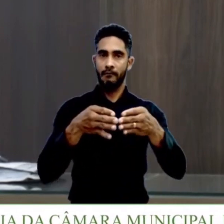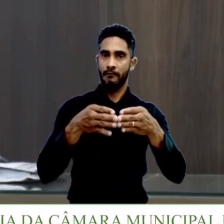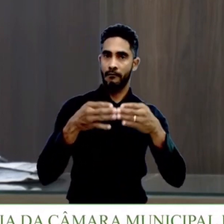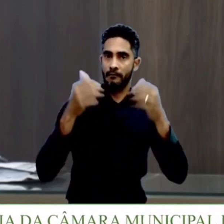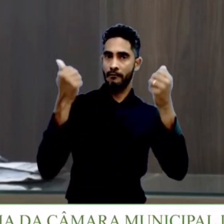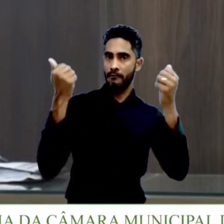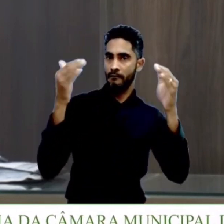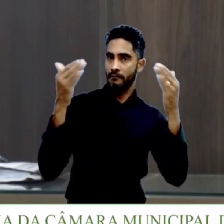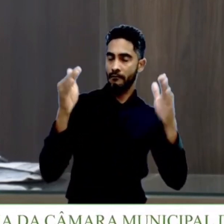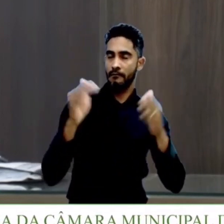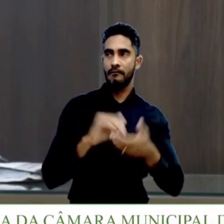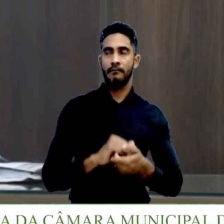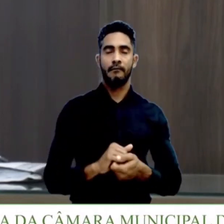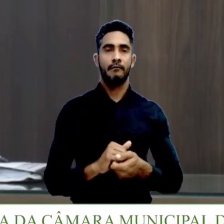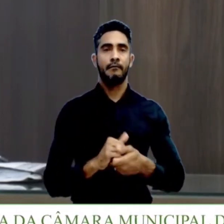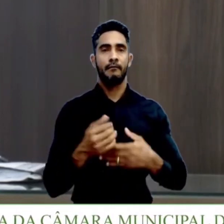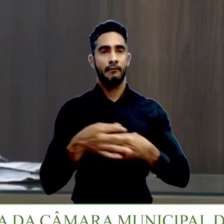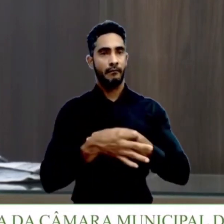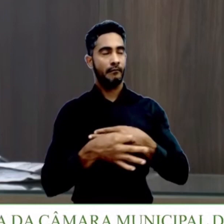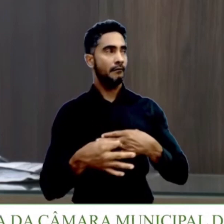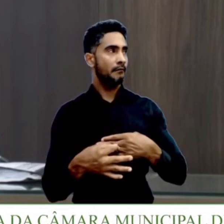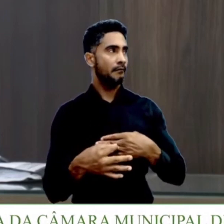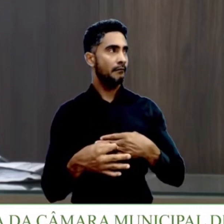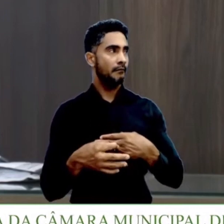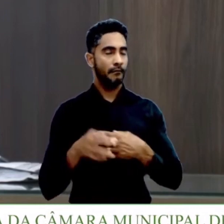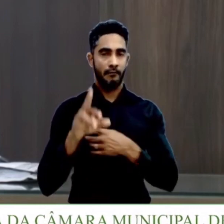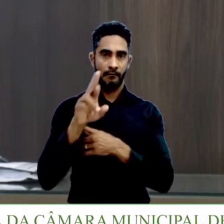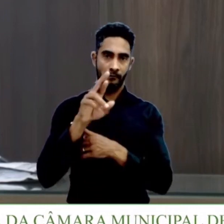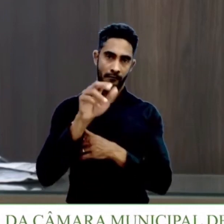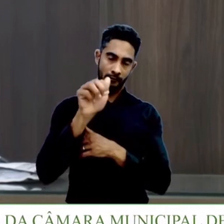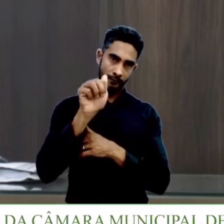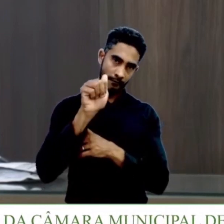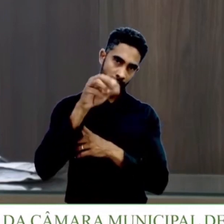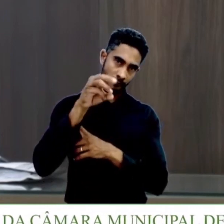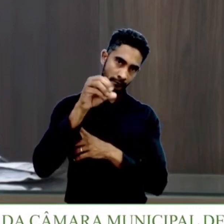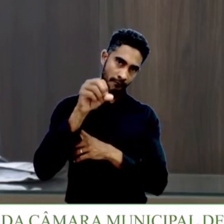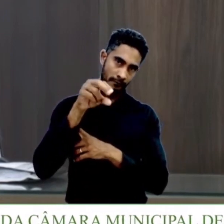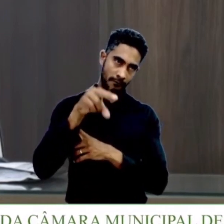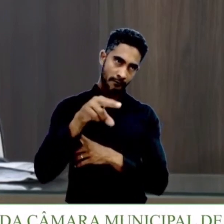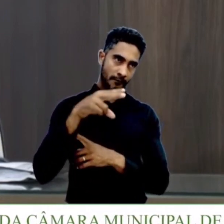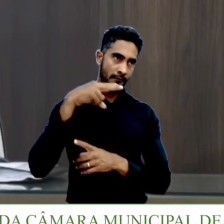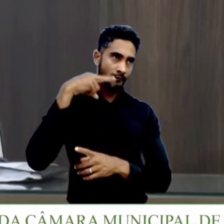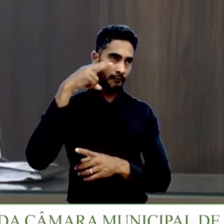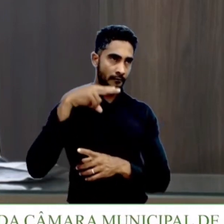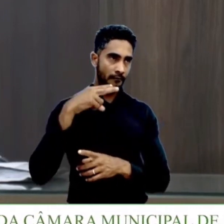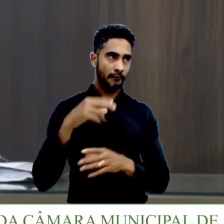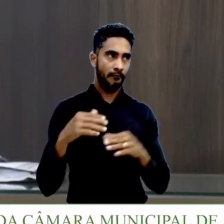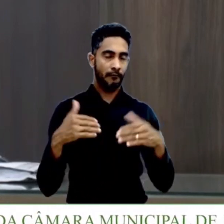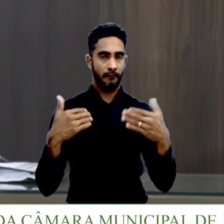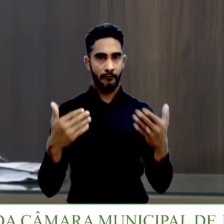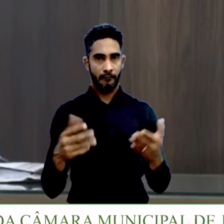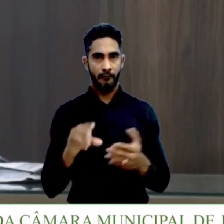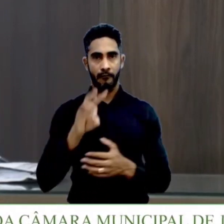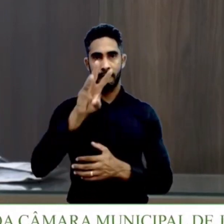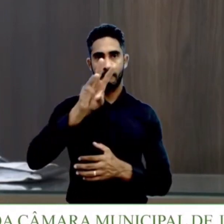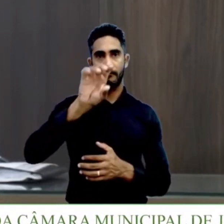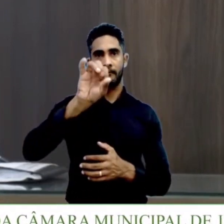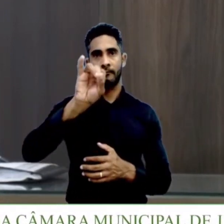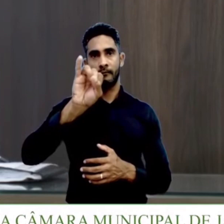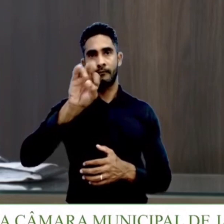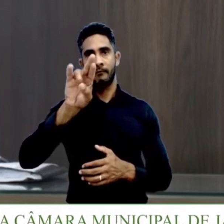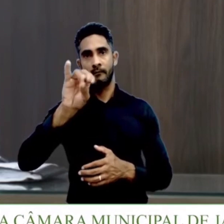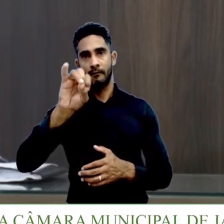aplausos. Autoria, Ramon Alexandre Araújo, vereador. Excelentíssimo senhor Willis Carlos